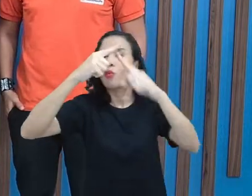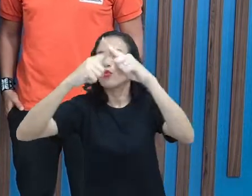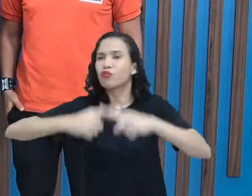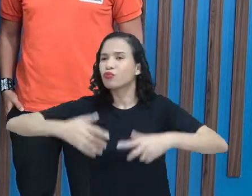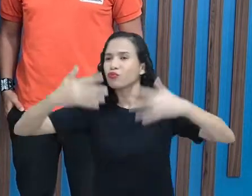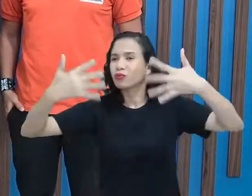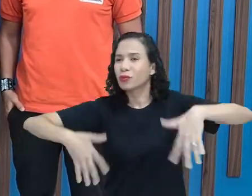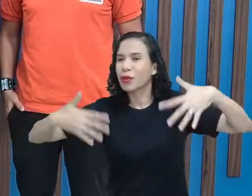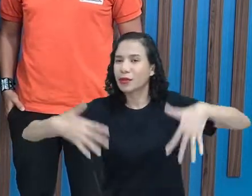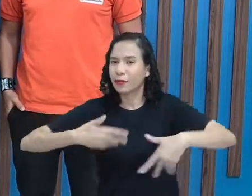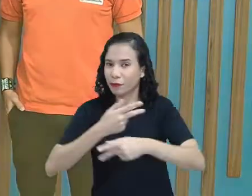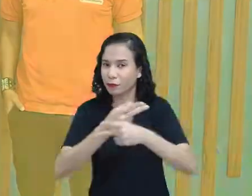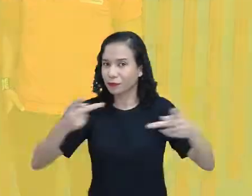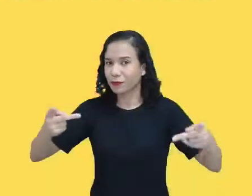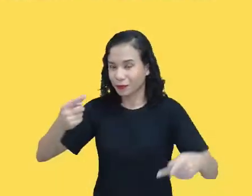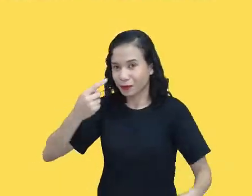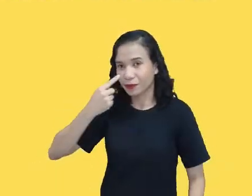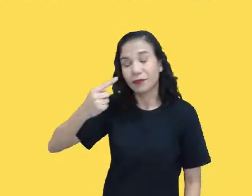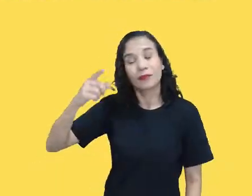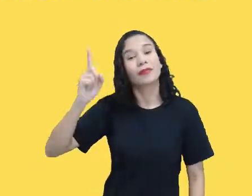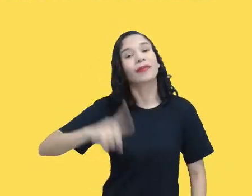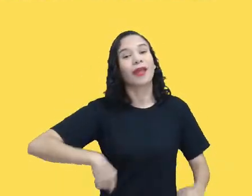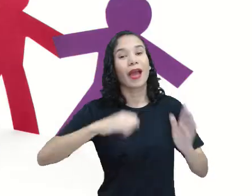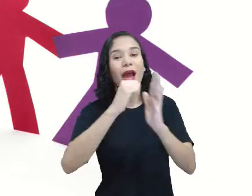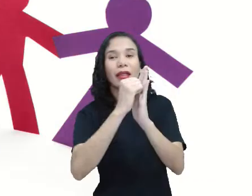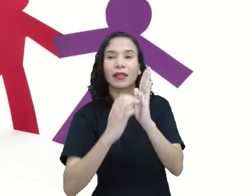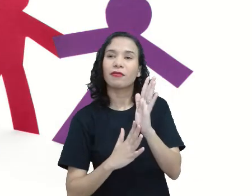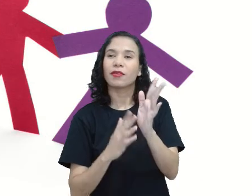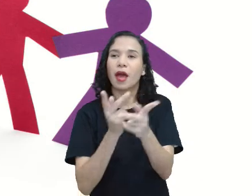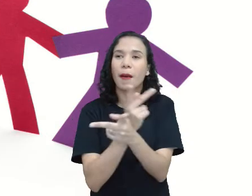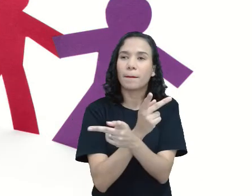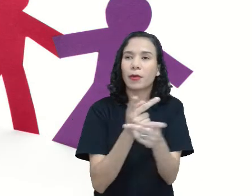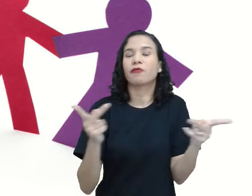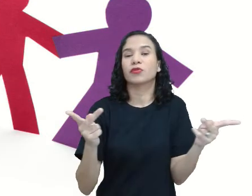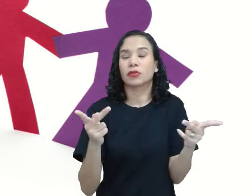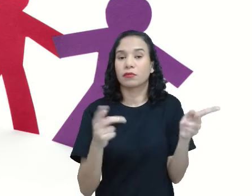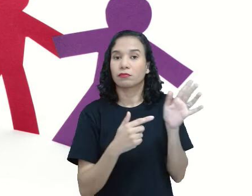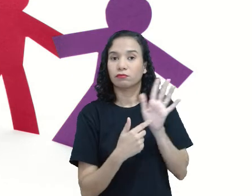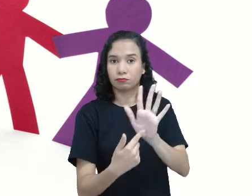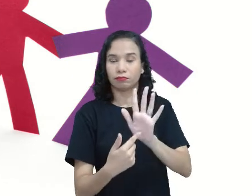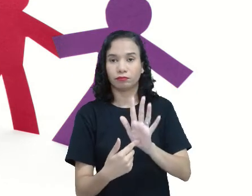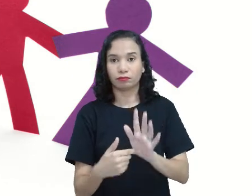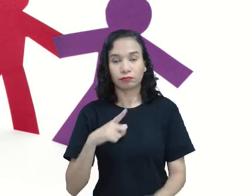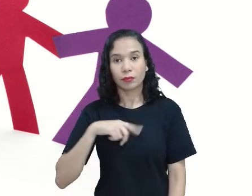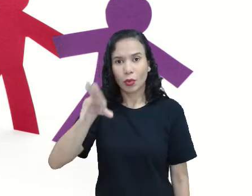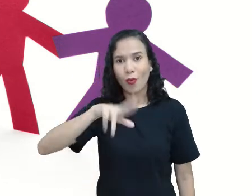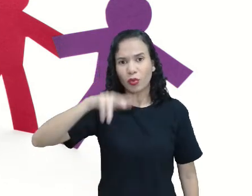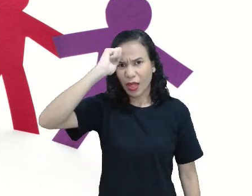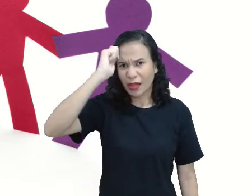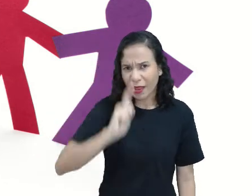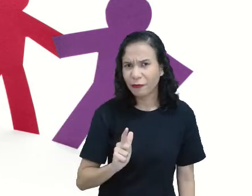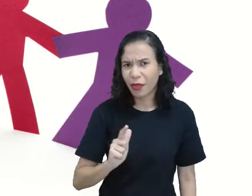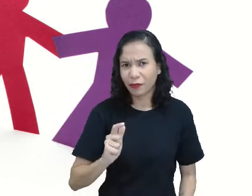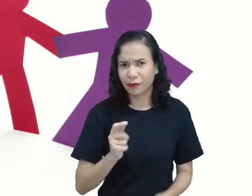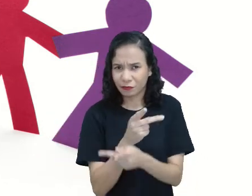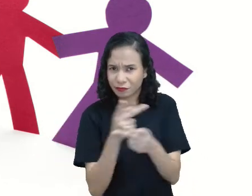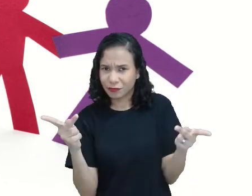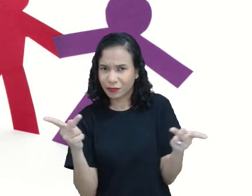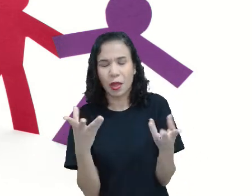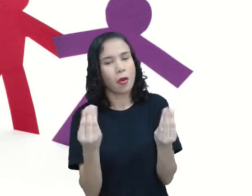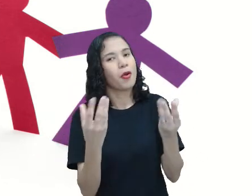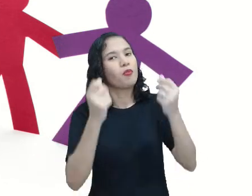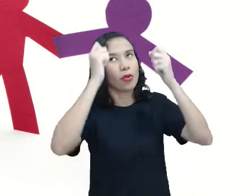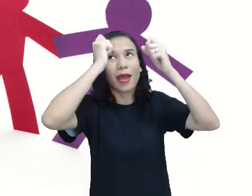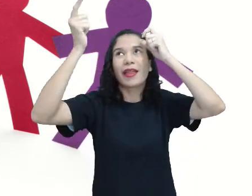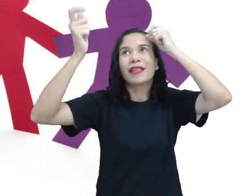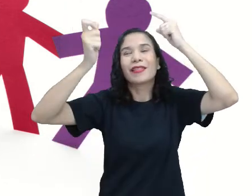para vocês. Preste atenção. Deixar essa atividade para vocês trazerem. Usem aí a criatividade de vocês, que vocês têm